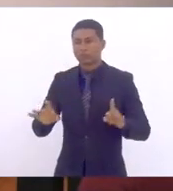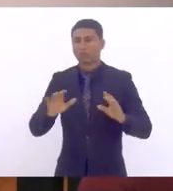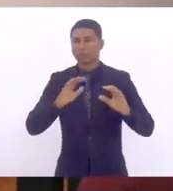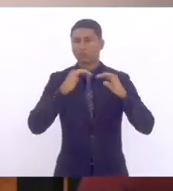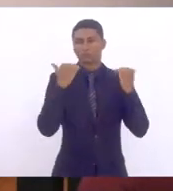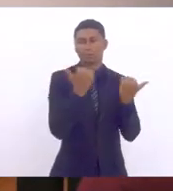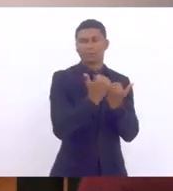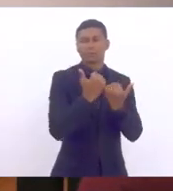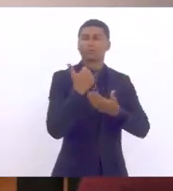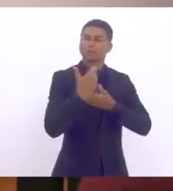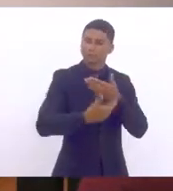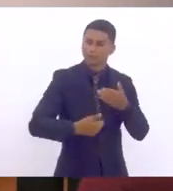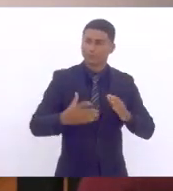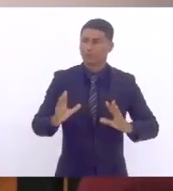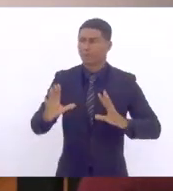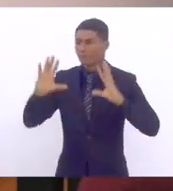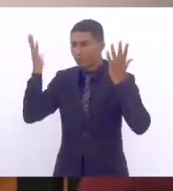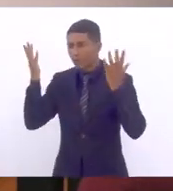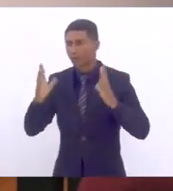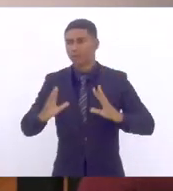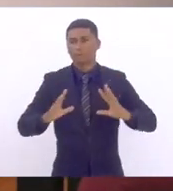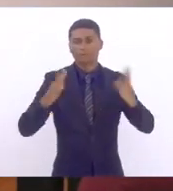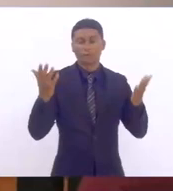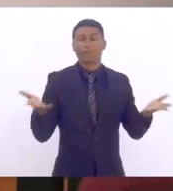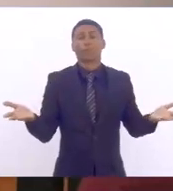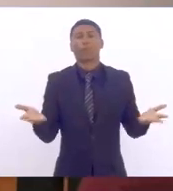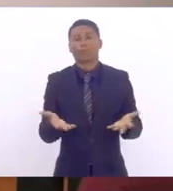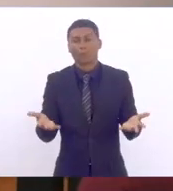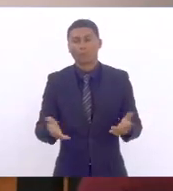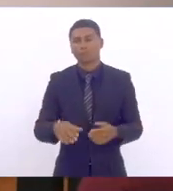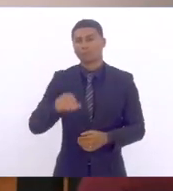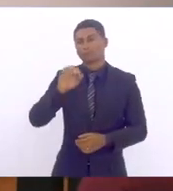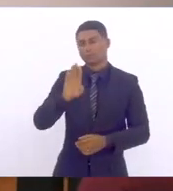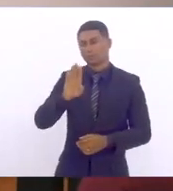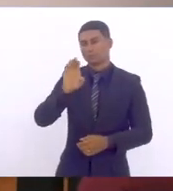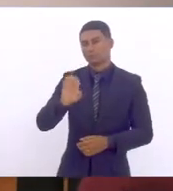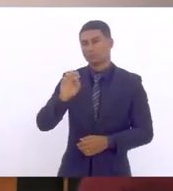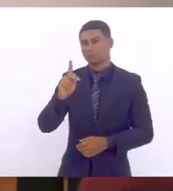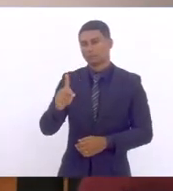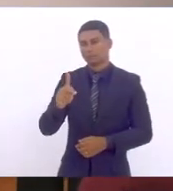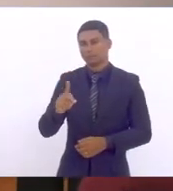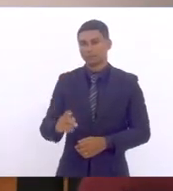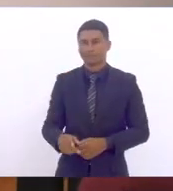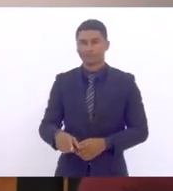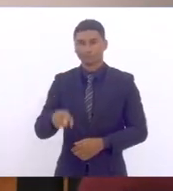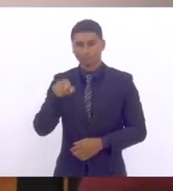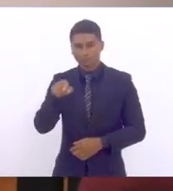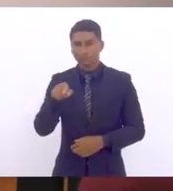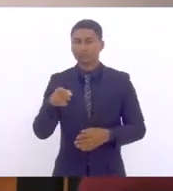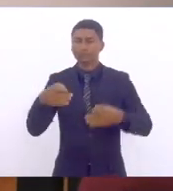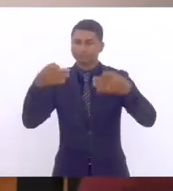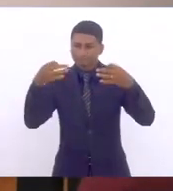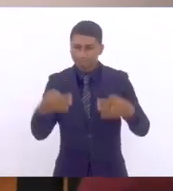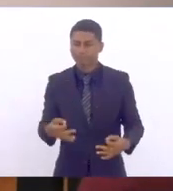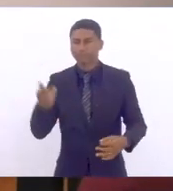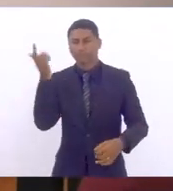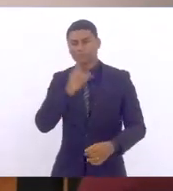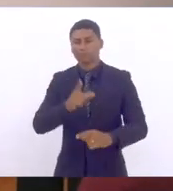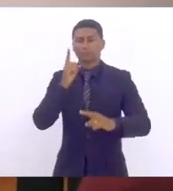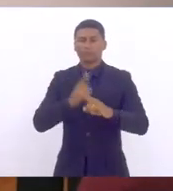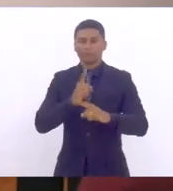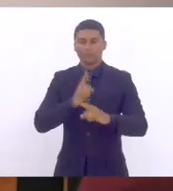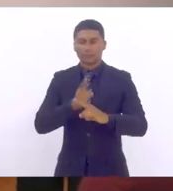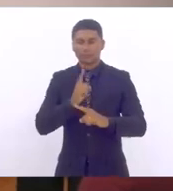foi, como hoje não é mais o JEP, é o BEP. E isso deu muito certo. Por quê?